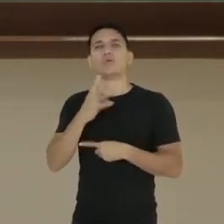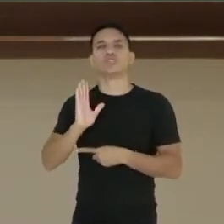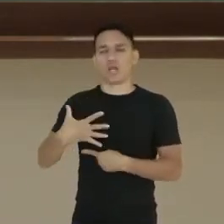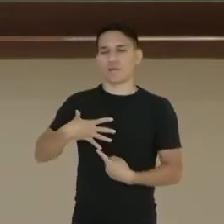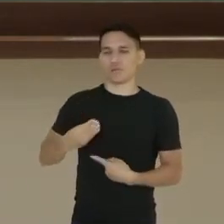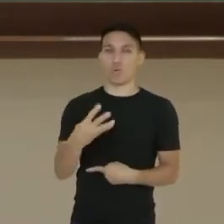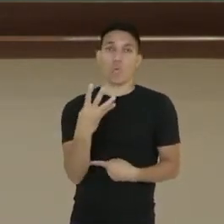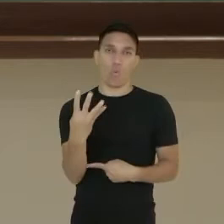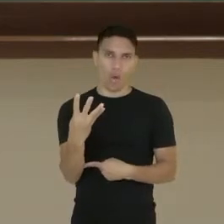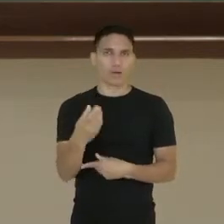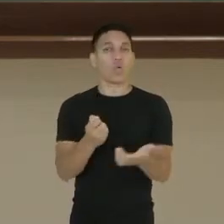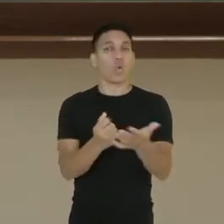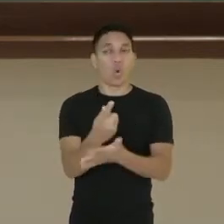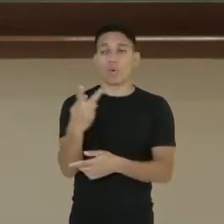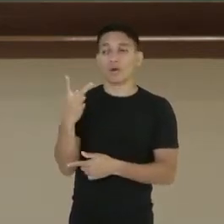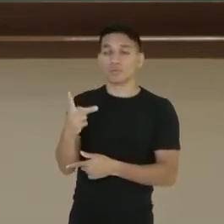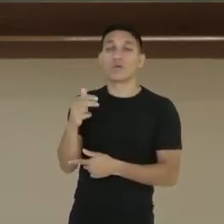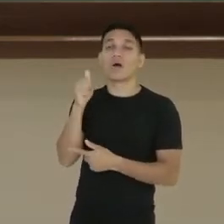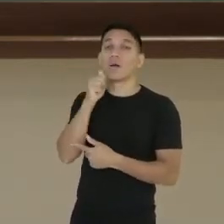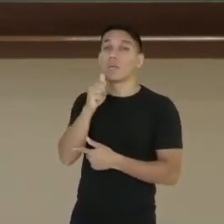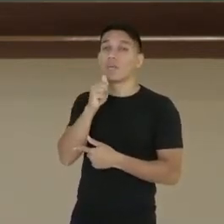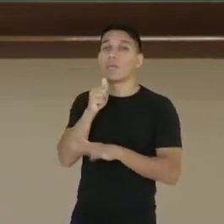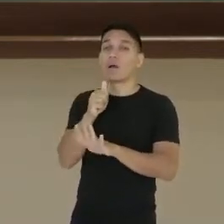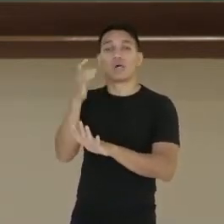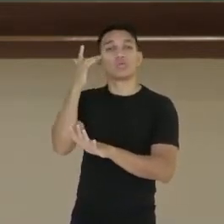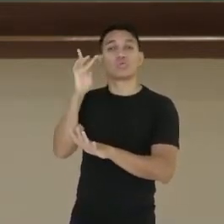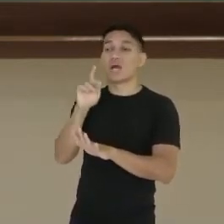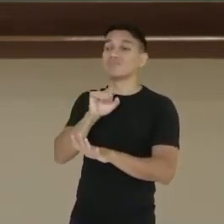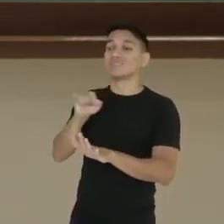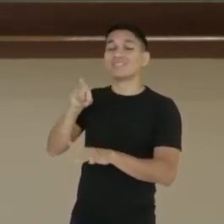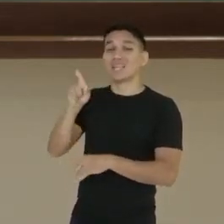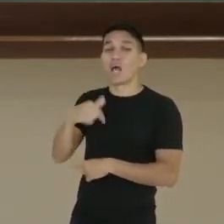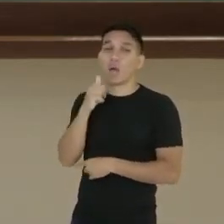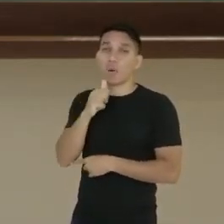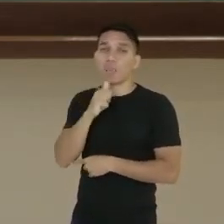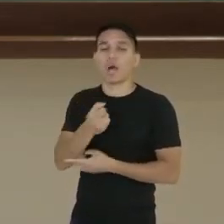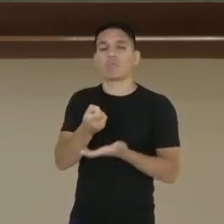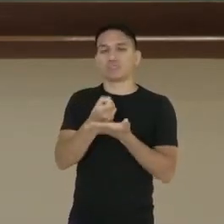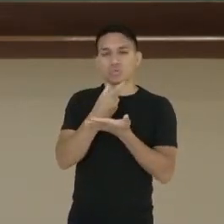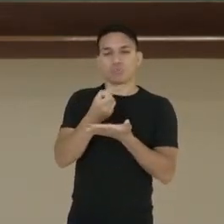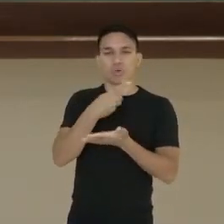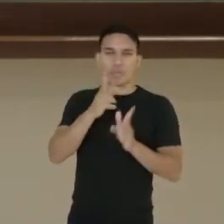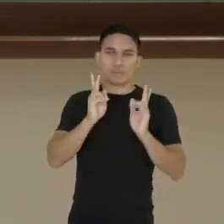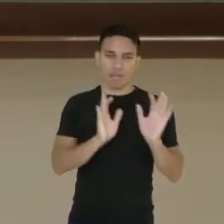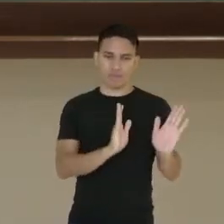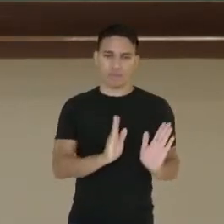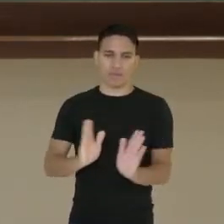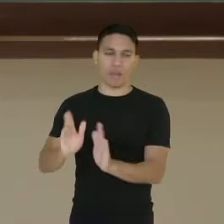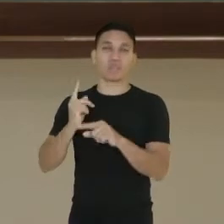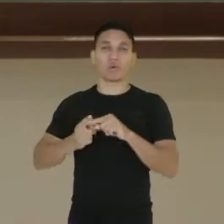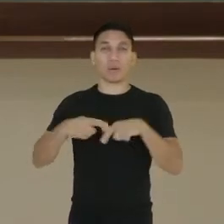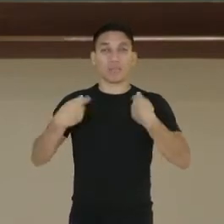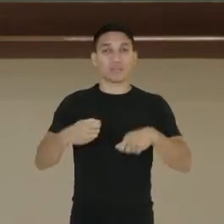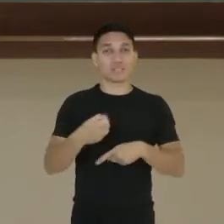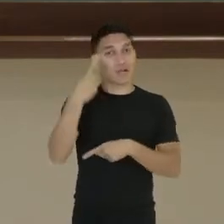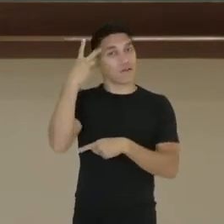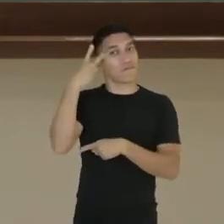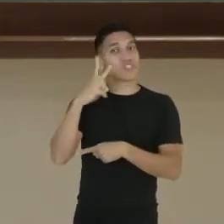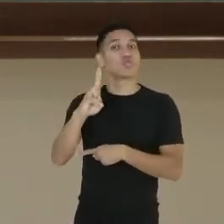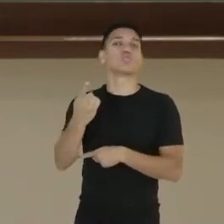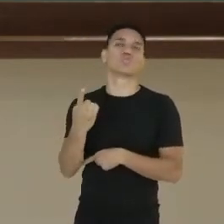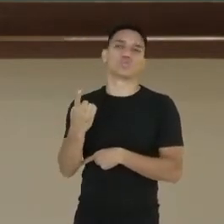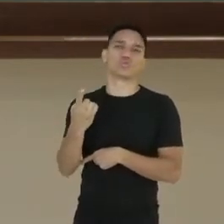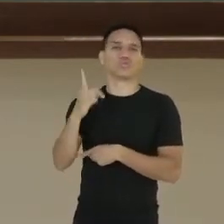tinha comprado para a mulher dele, mas ele não sabia se a mulher estava tomando certinho ou não, né, porque tinha que tomar os 21 dias. E aí ele